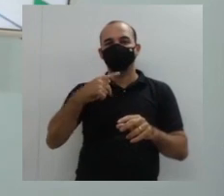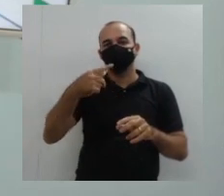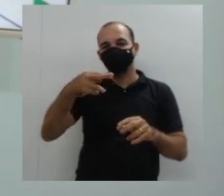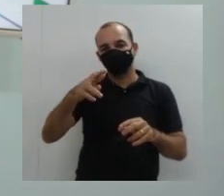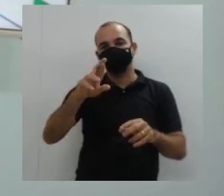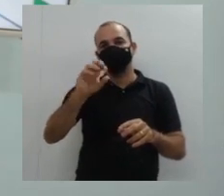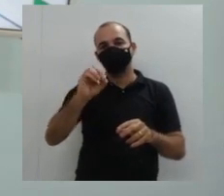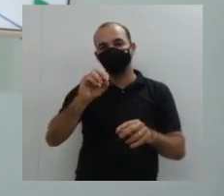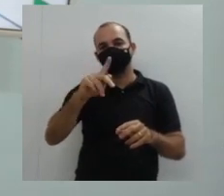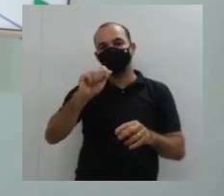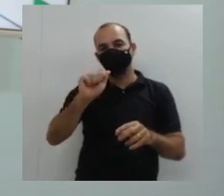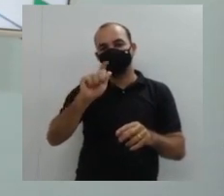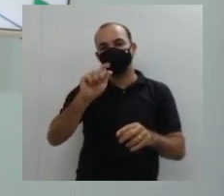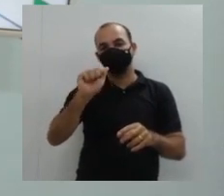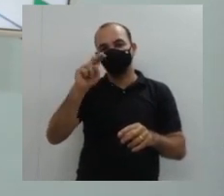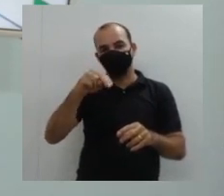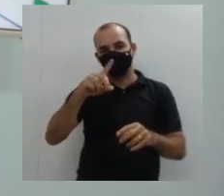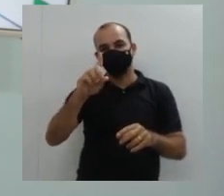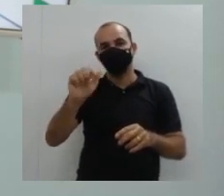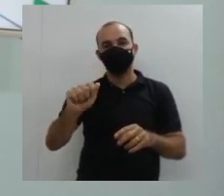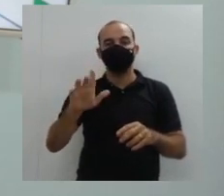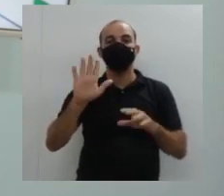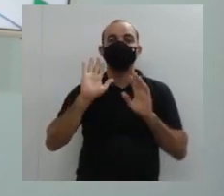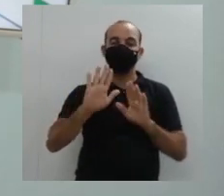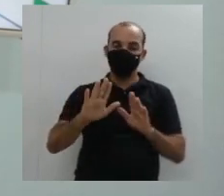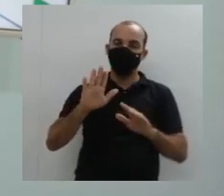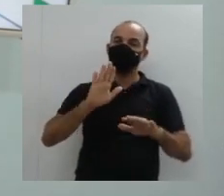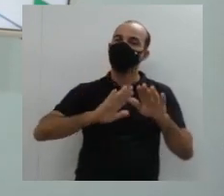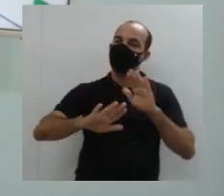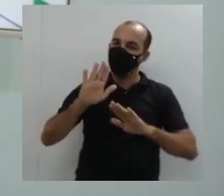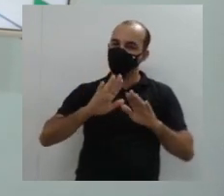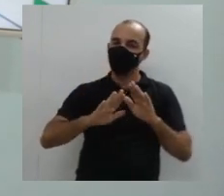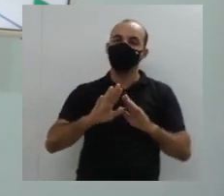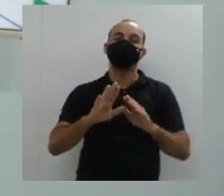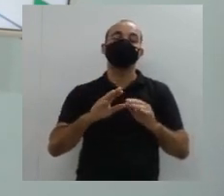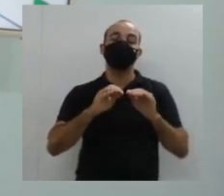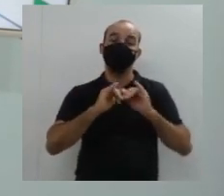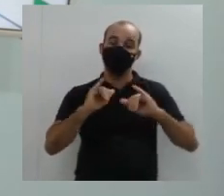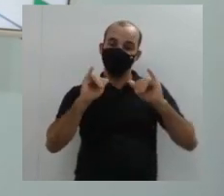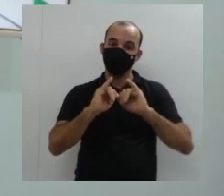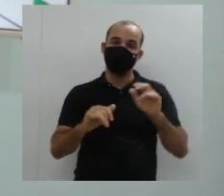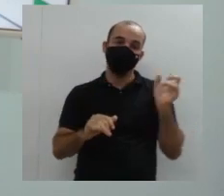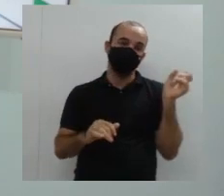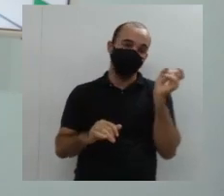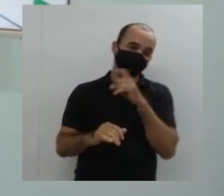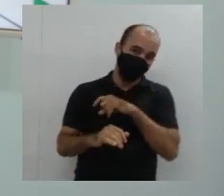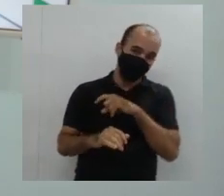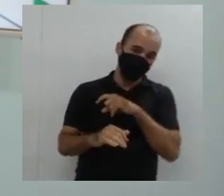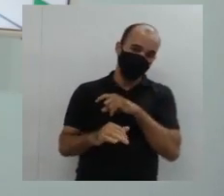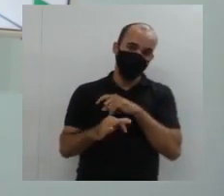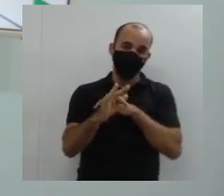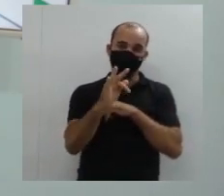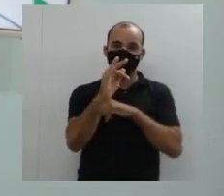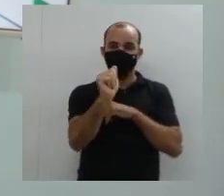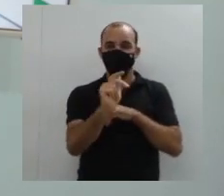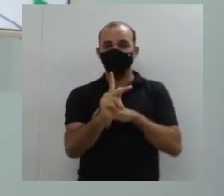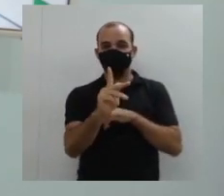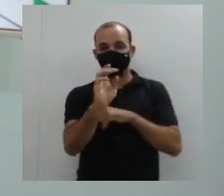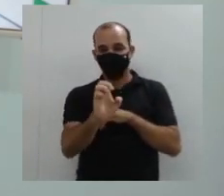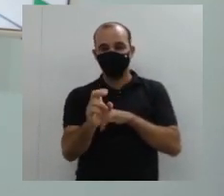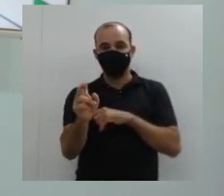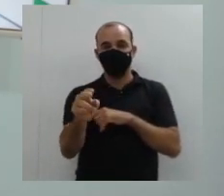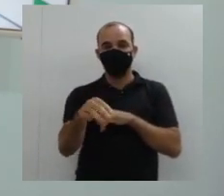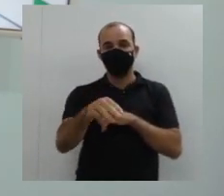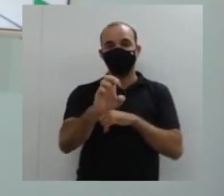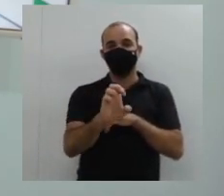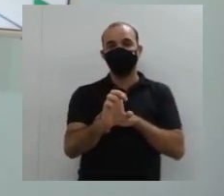aula, cuidado com os chamados fake news, justamente para que vocês não caiam